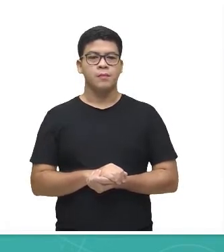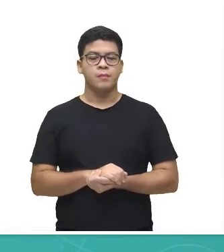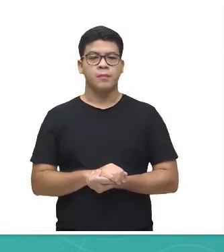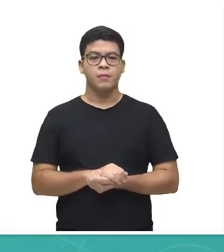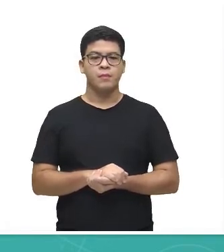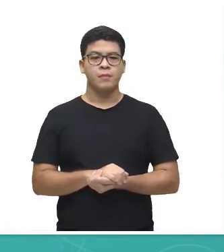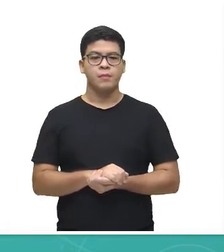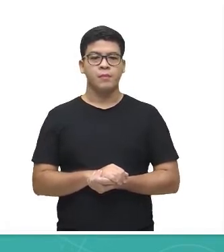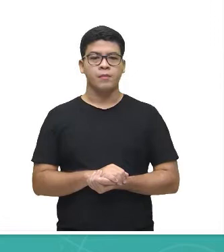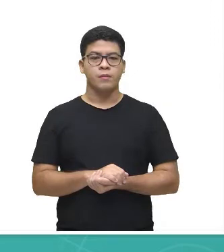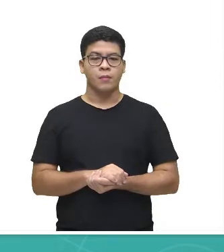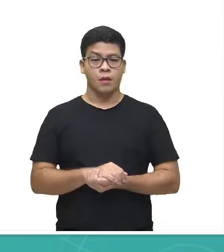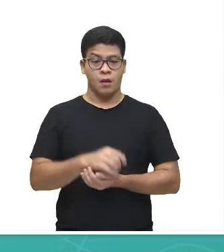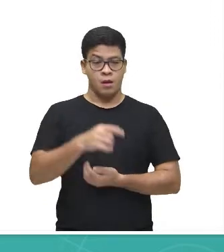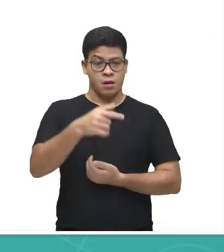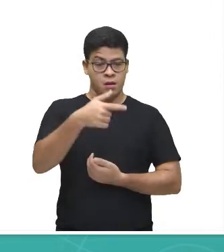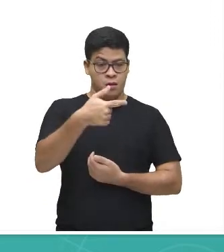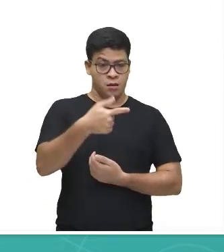752, ó,